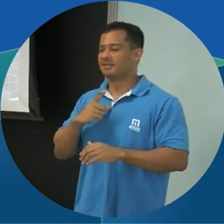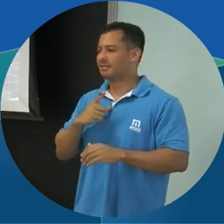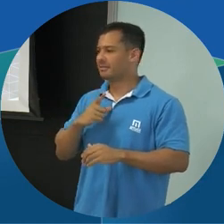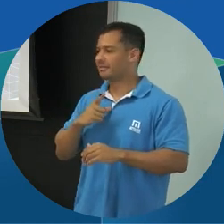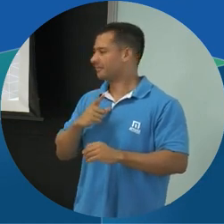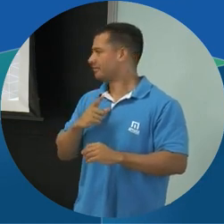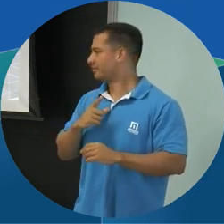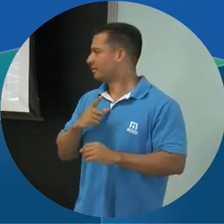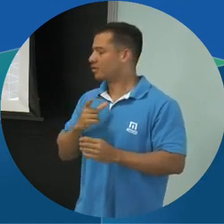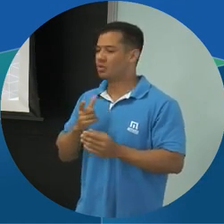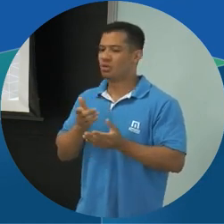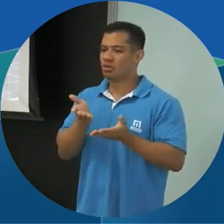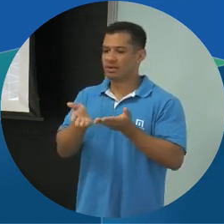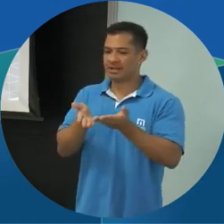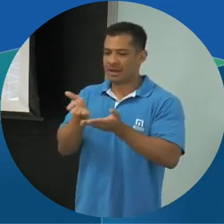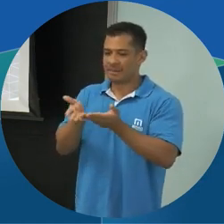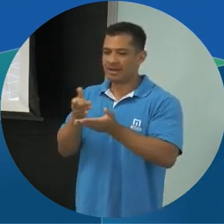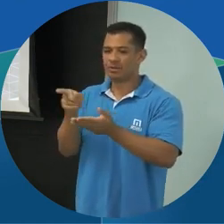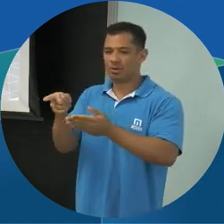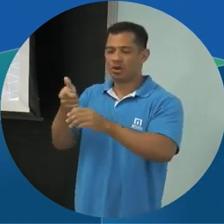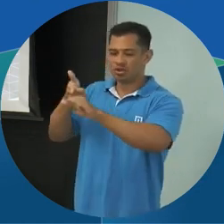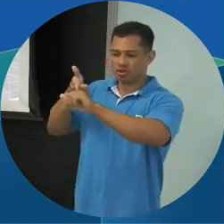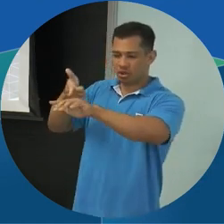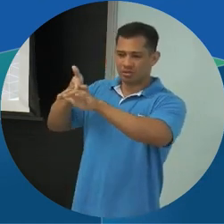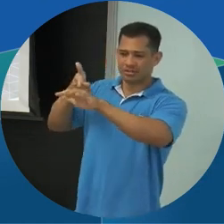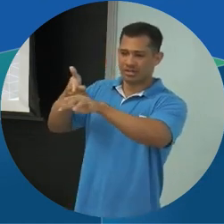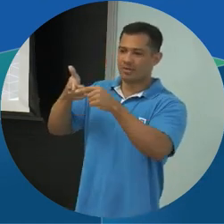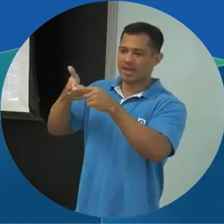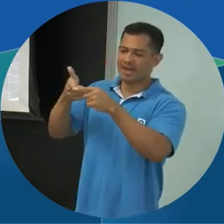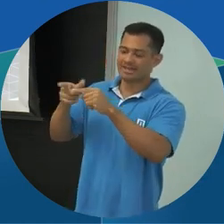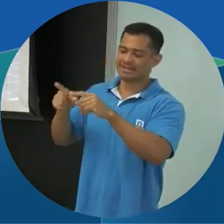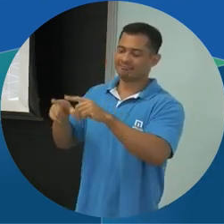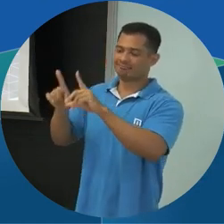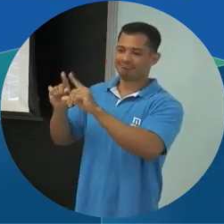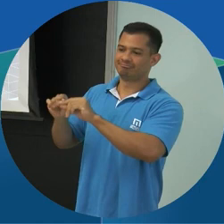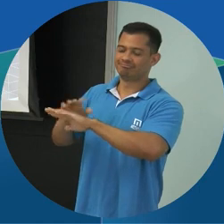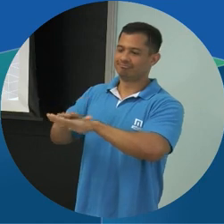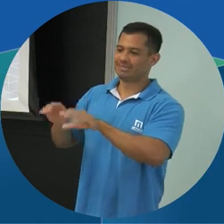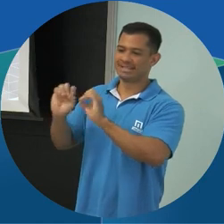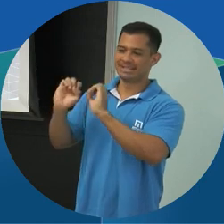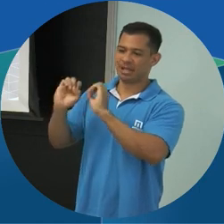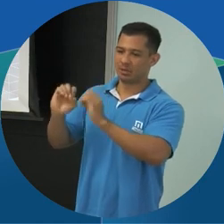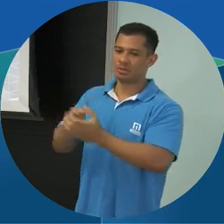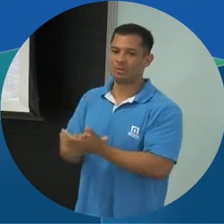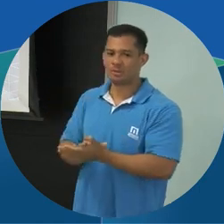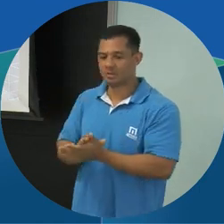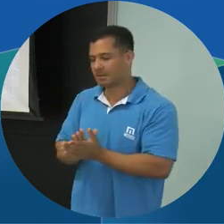com o tratamento por hidrodemolição, elas são mitigadas, tá?